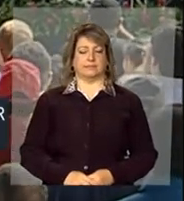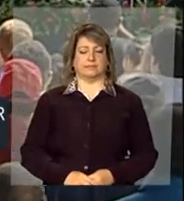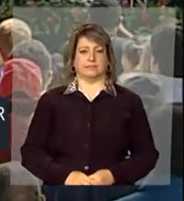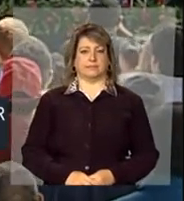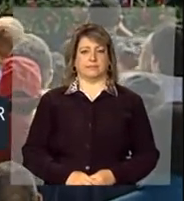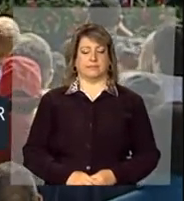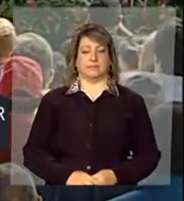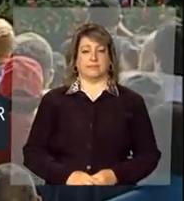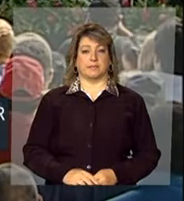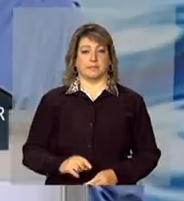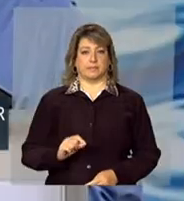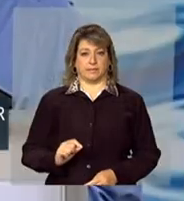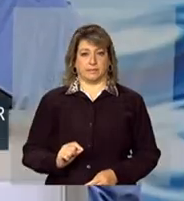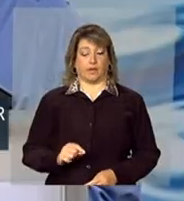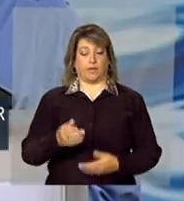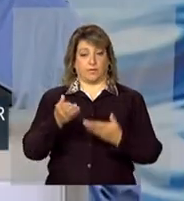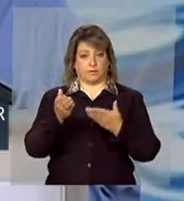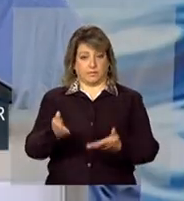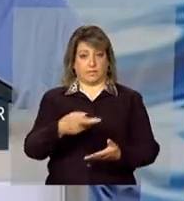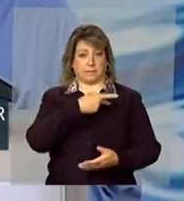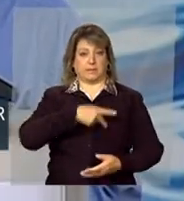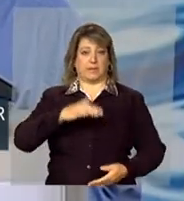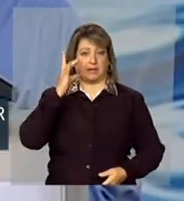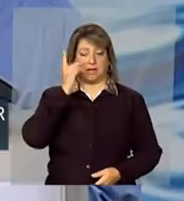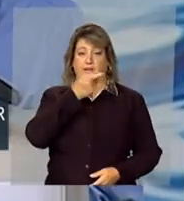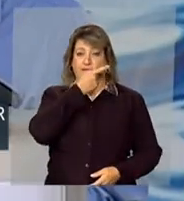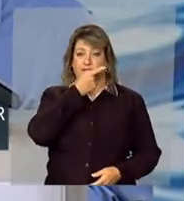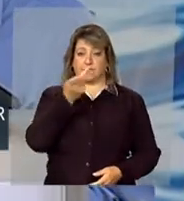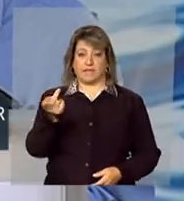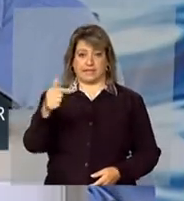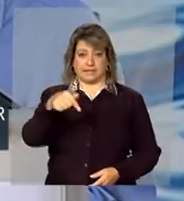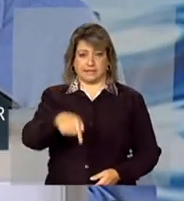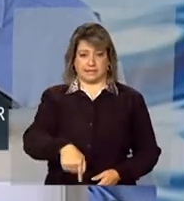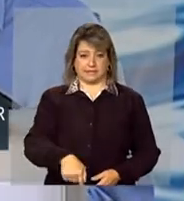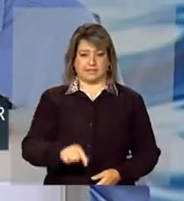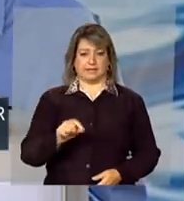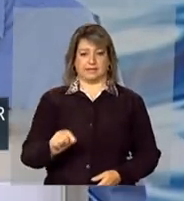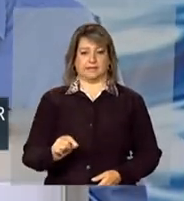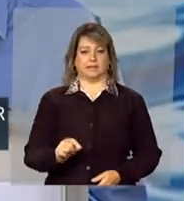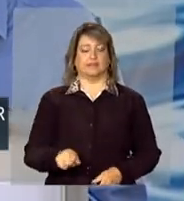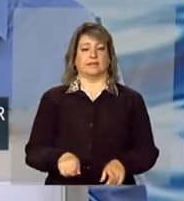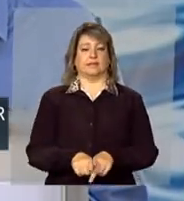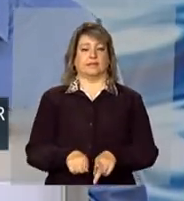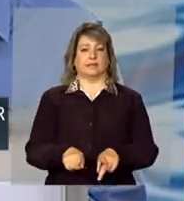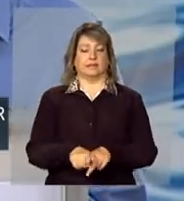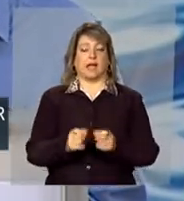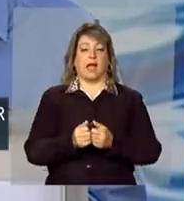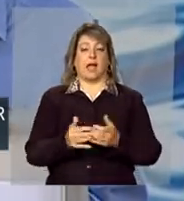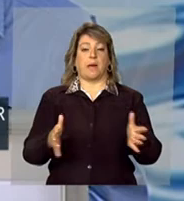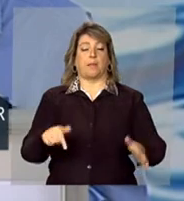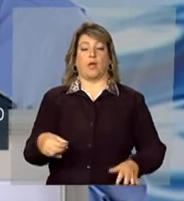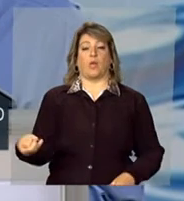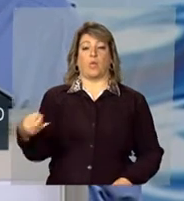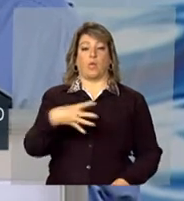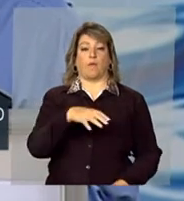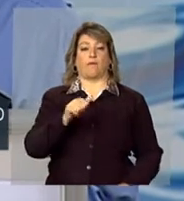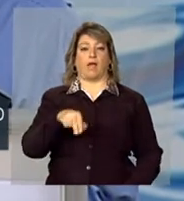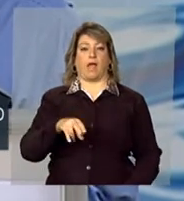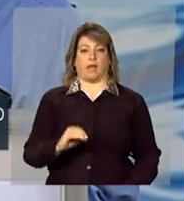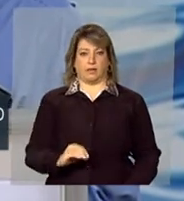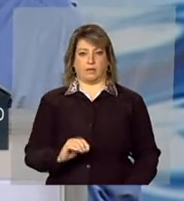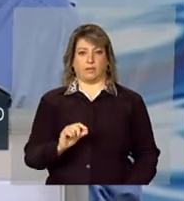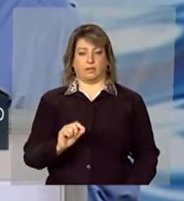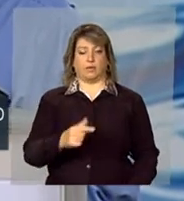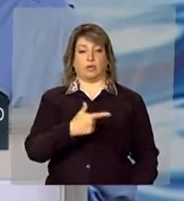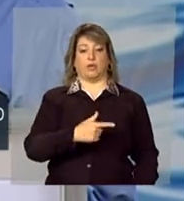A visita de Vossa Excelência na abertura desse novo ano, o ano